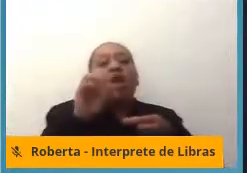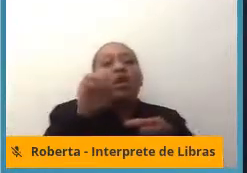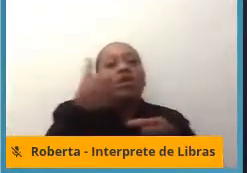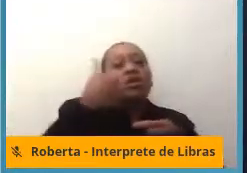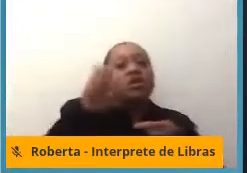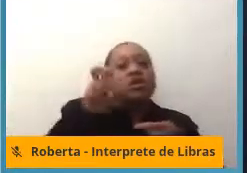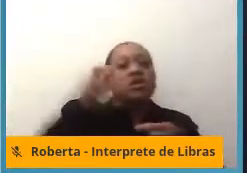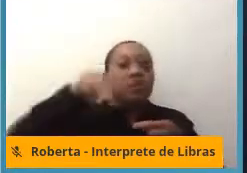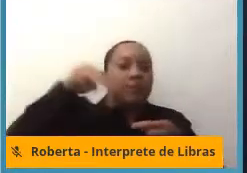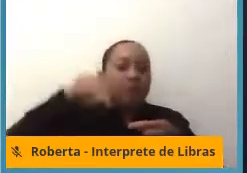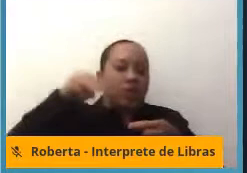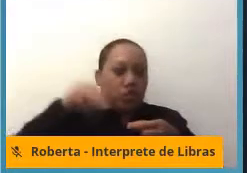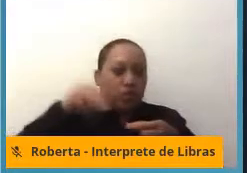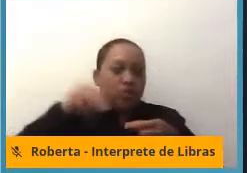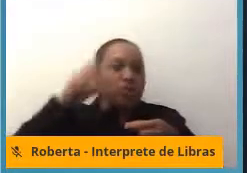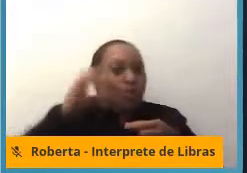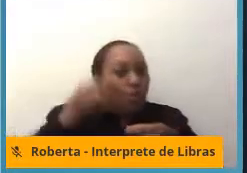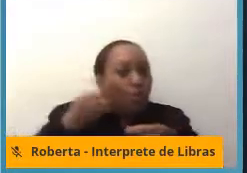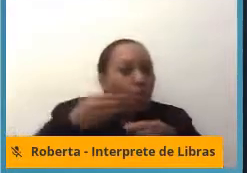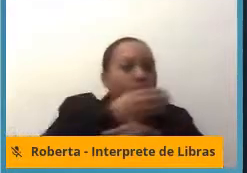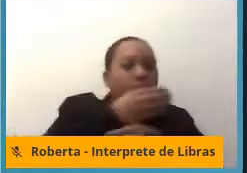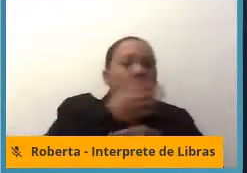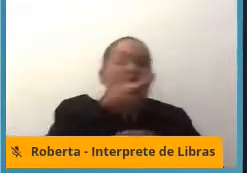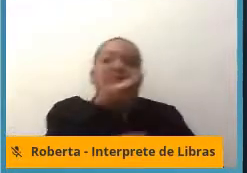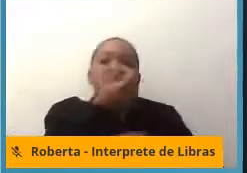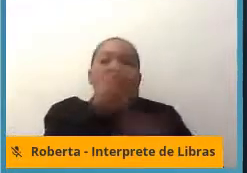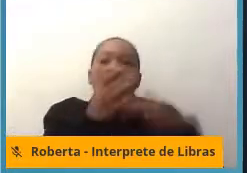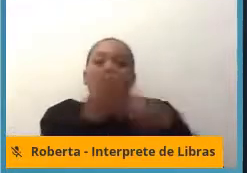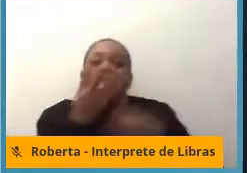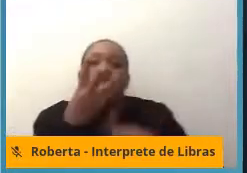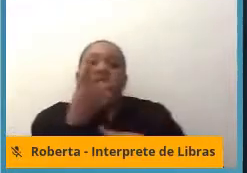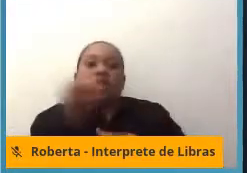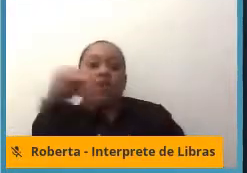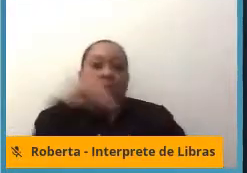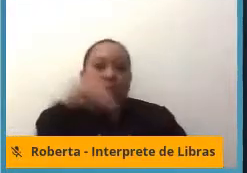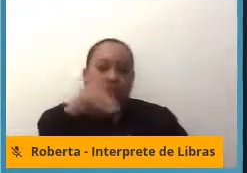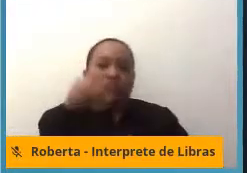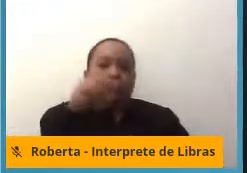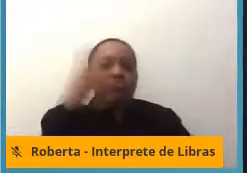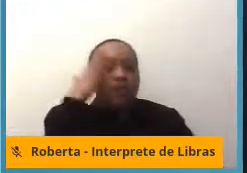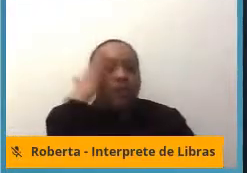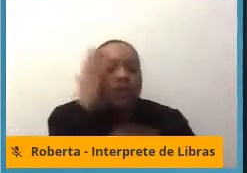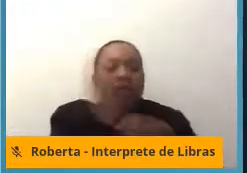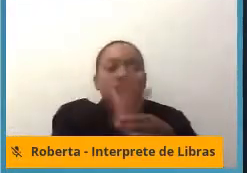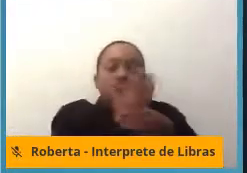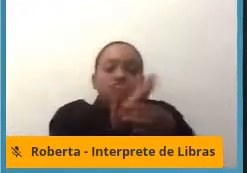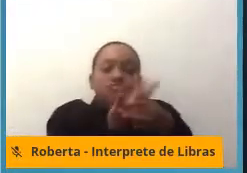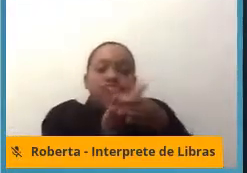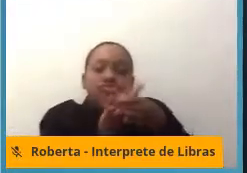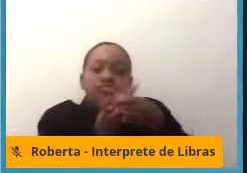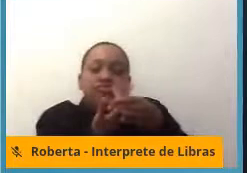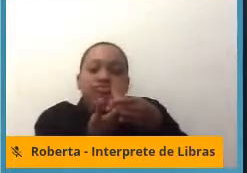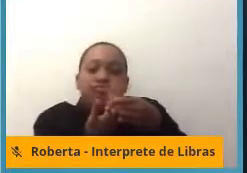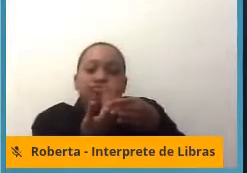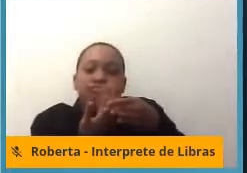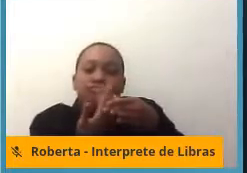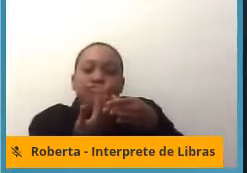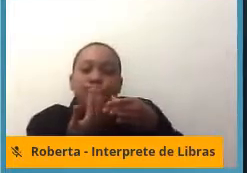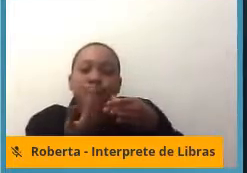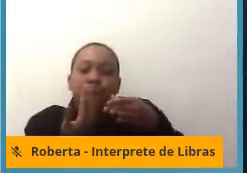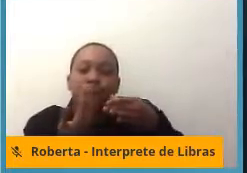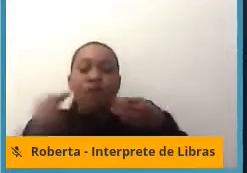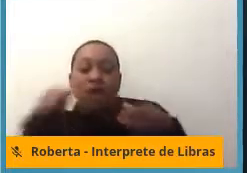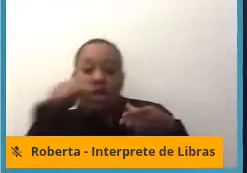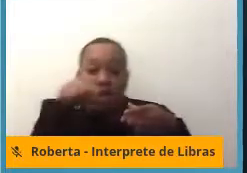Então, só para a gente finalizar essa partezinha aqui, o que é que a gente tem? Na interpretação do teste